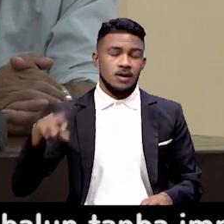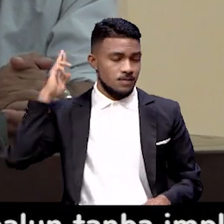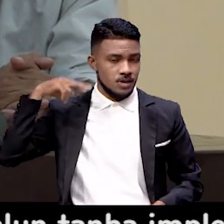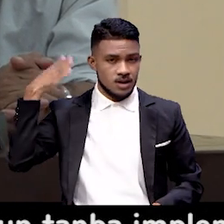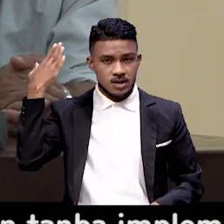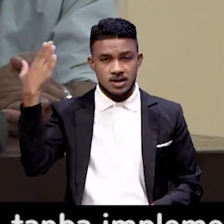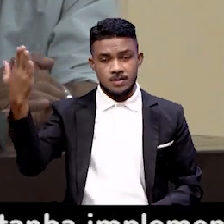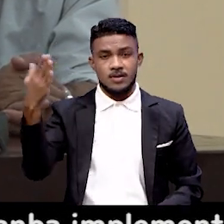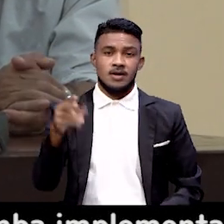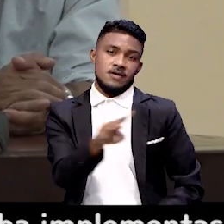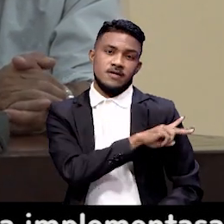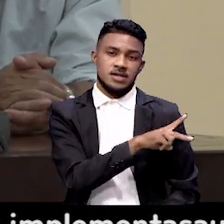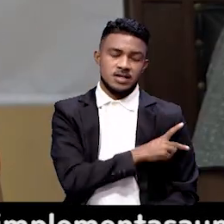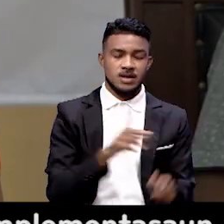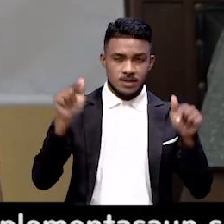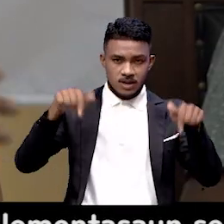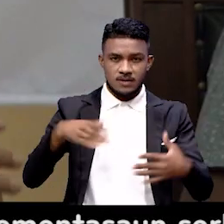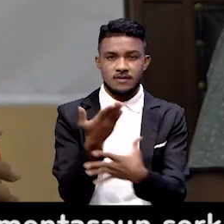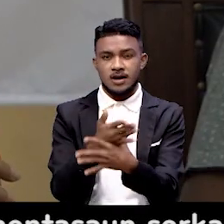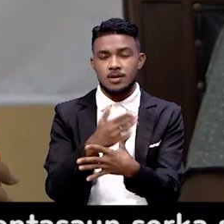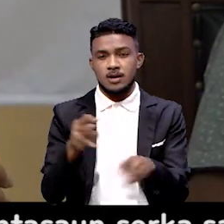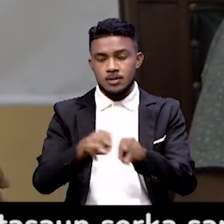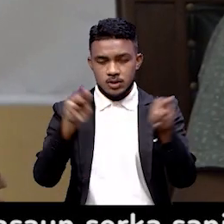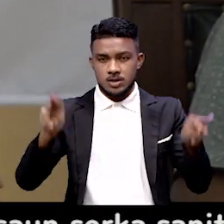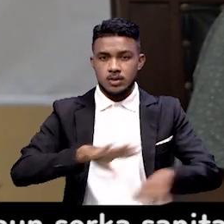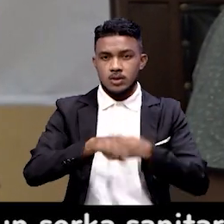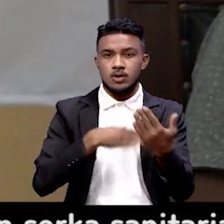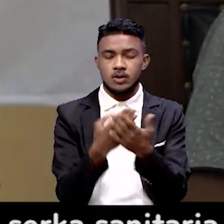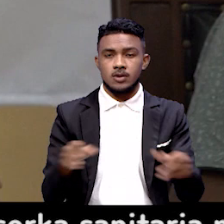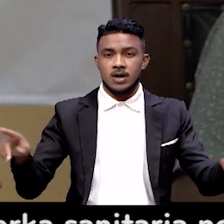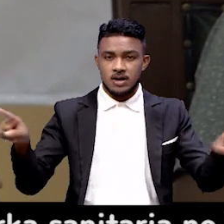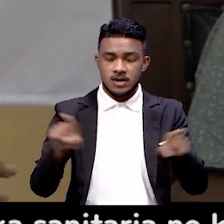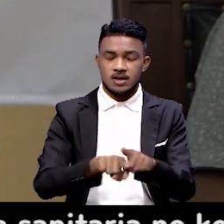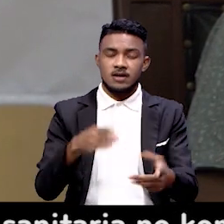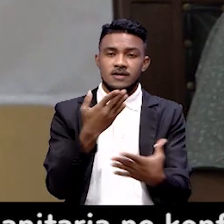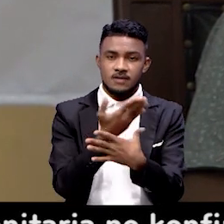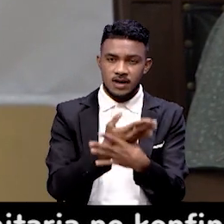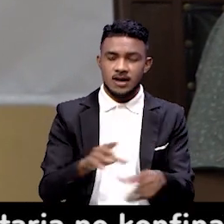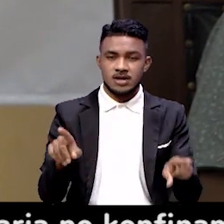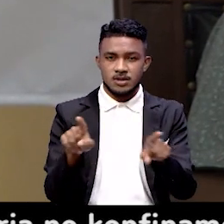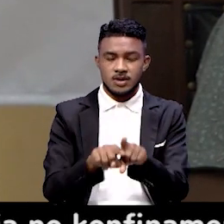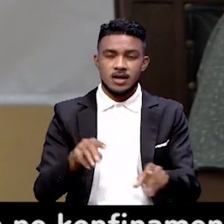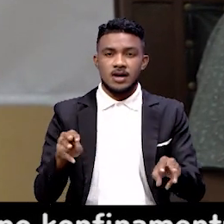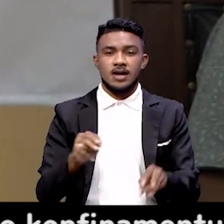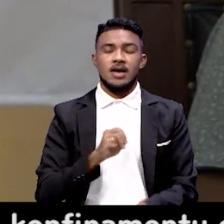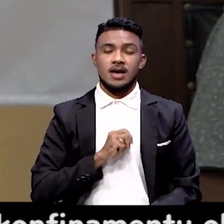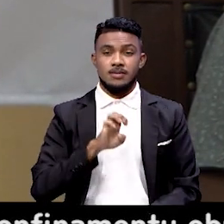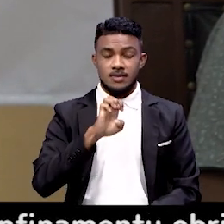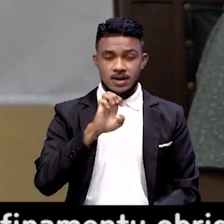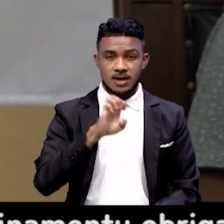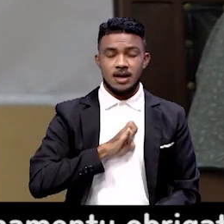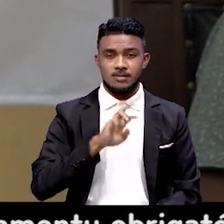quando vacinas com toma e da farre ba município sototo hanessa farre hanessa hoto ba Hermira nem tuir enumeração ne bem maca